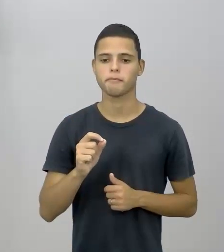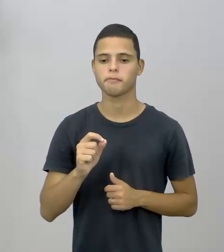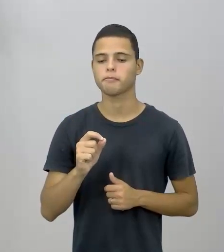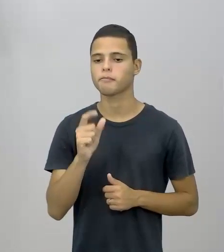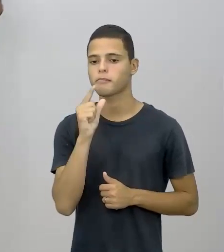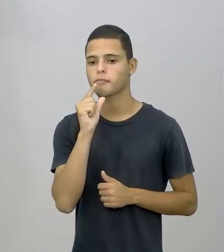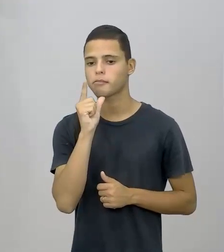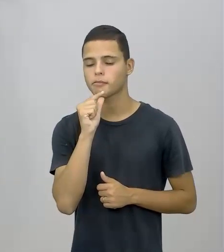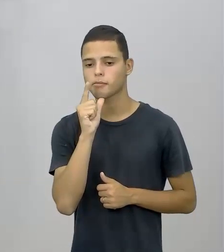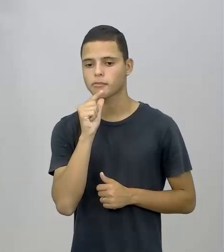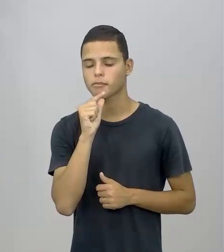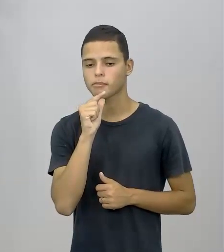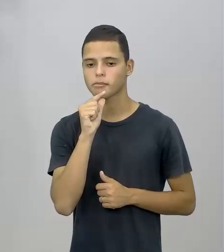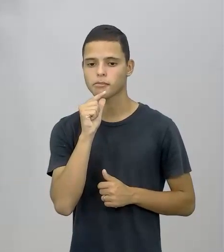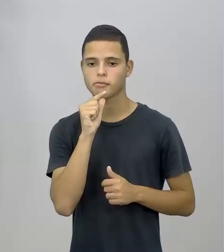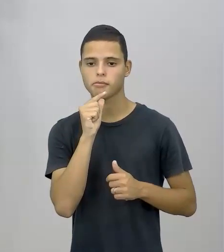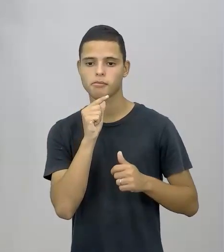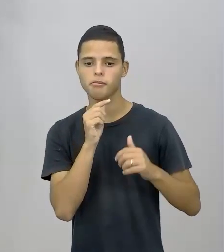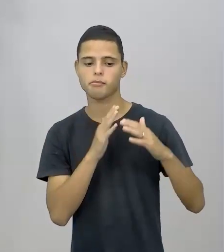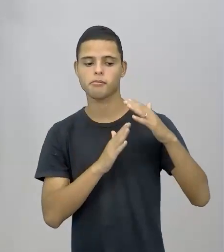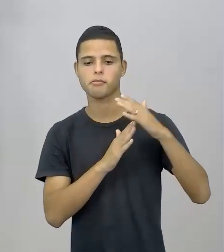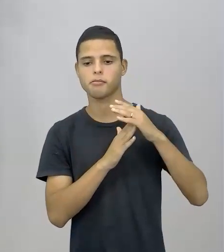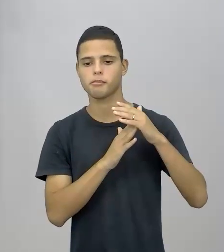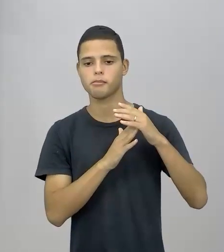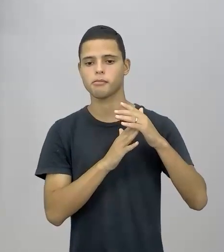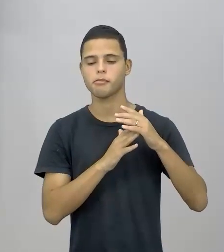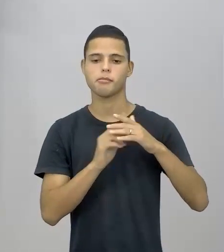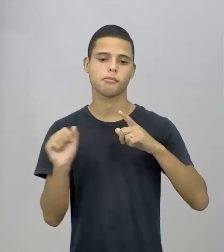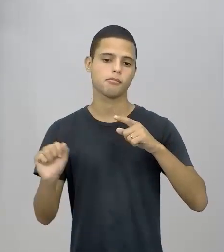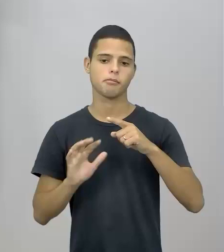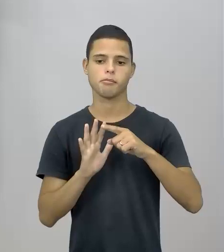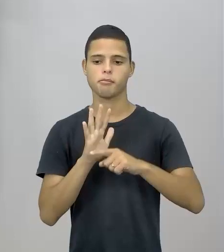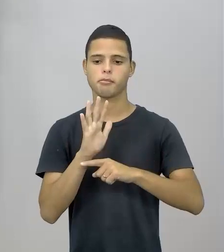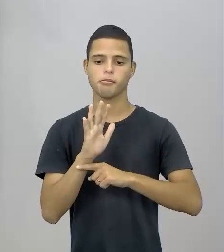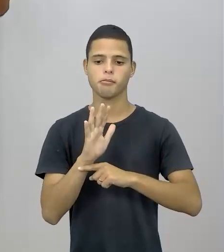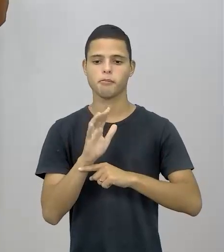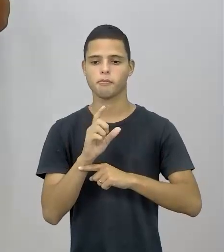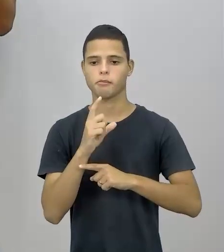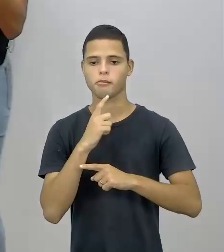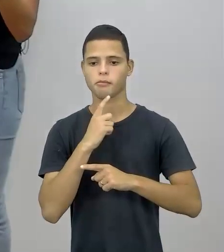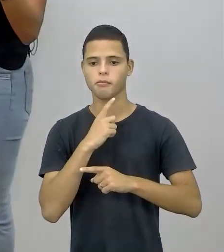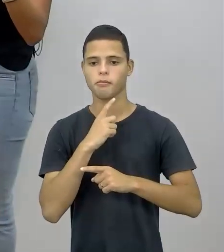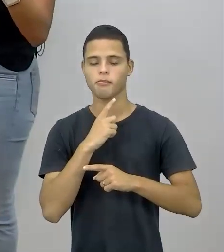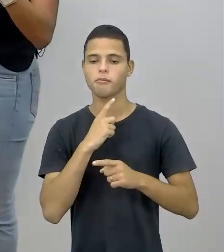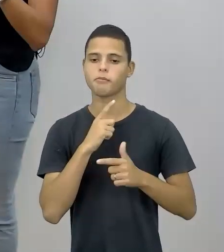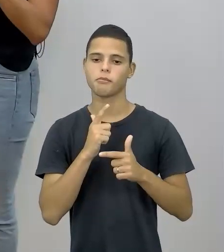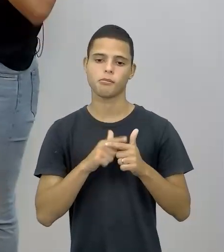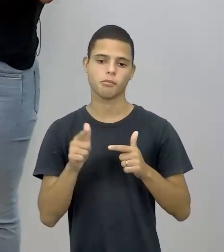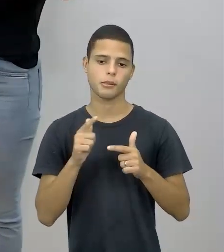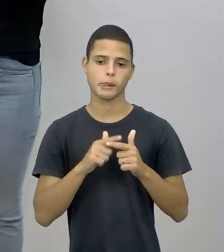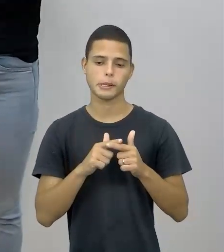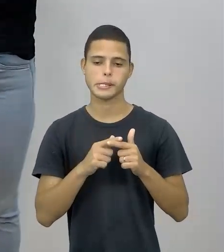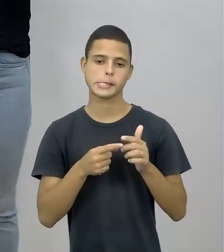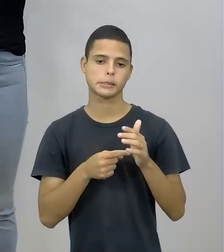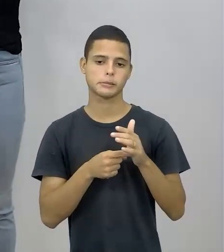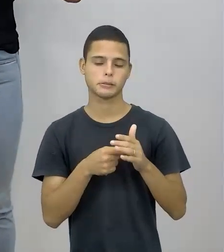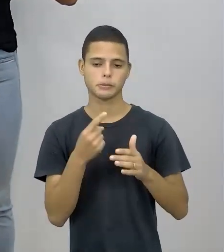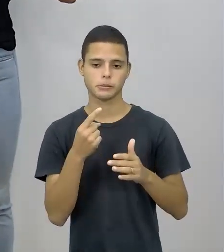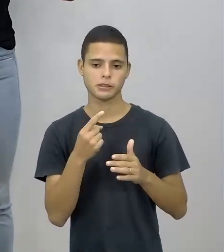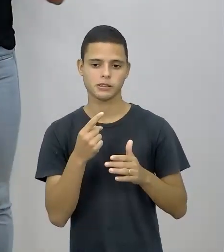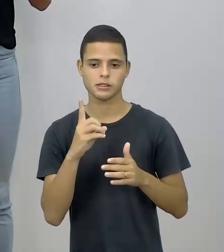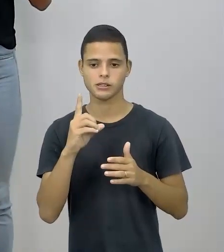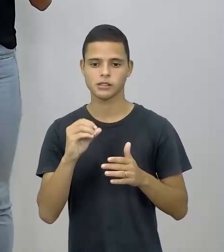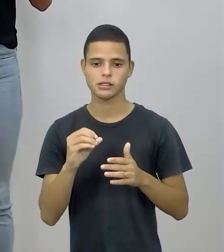água, de ar, encontra a bolha de gás, né? Então, ela faz uma interferência. Sim. Então, os primeiros